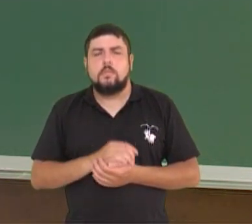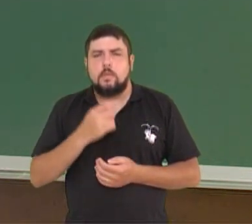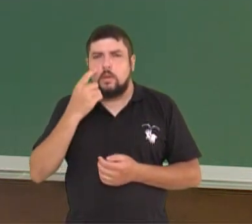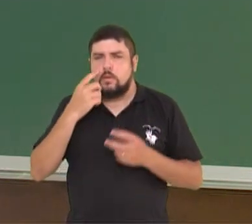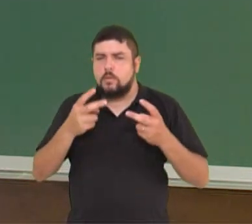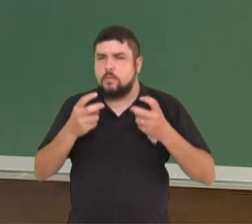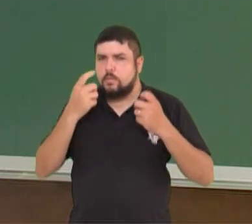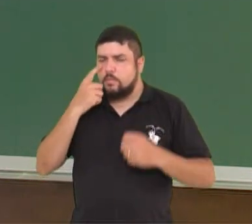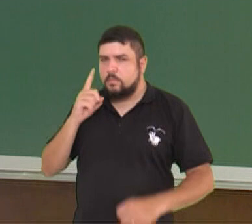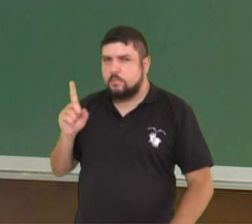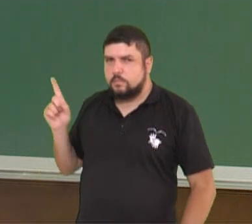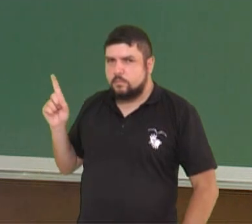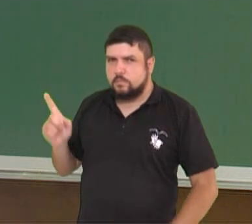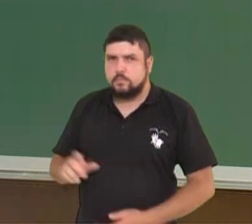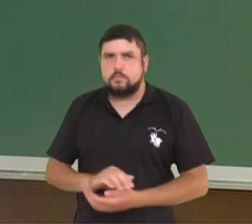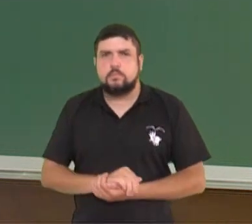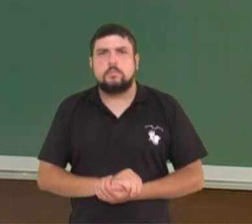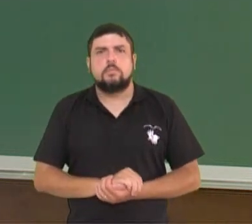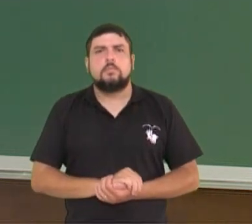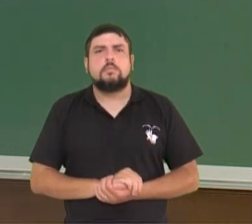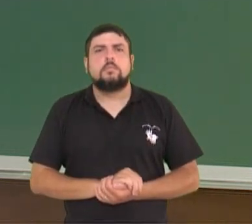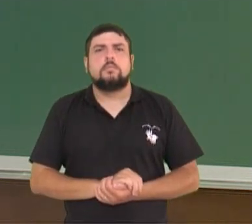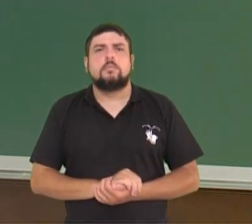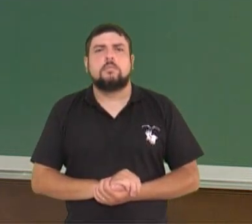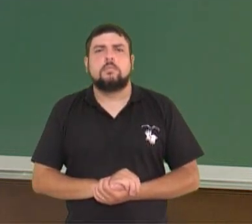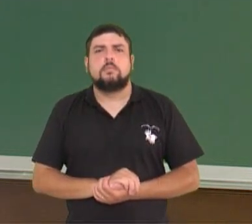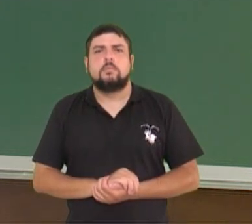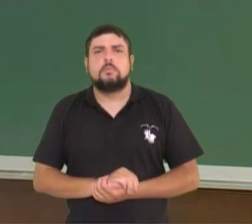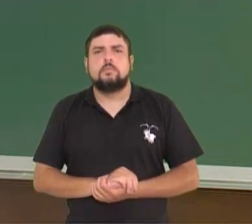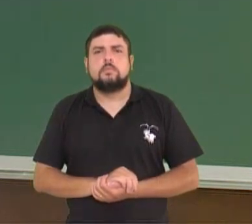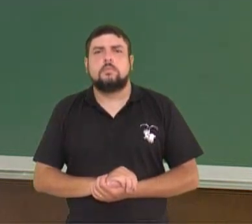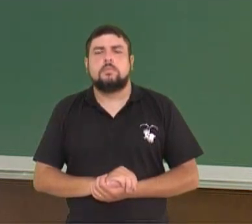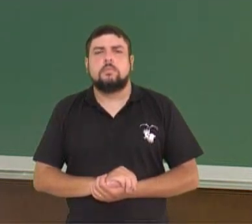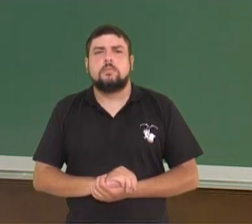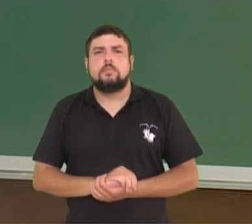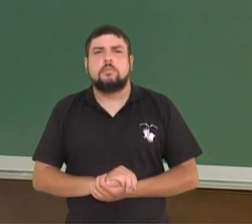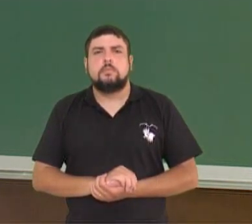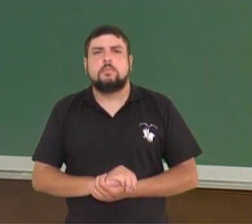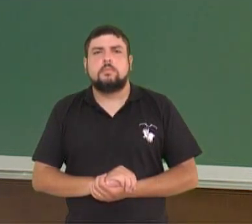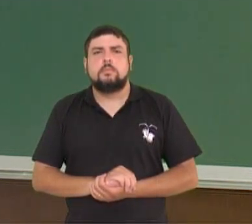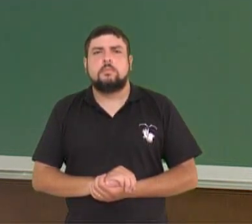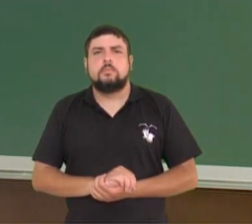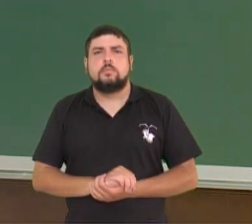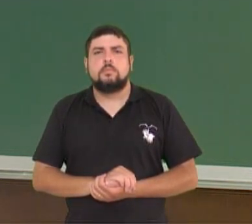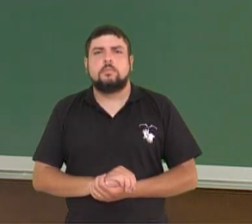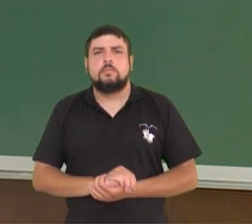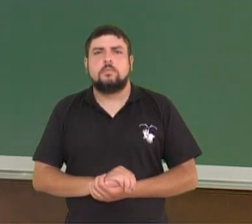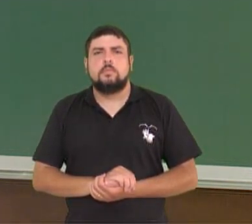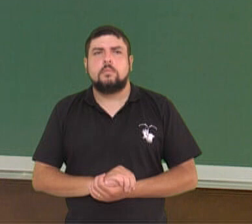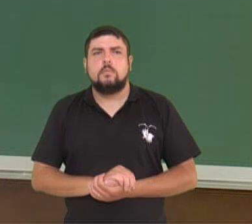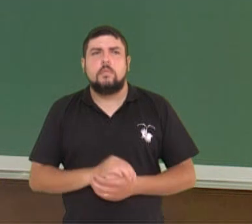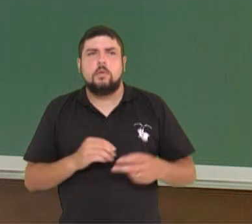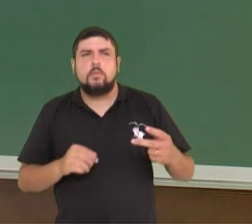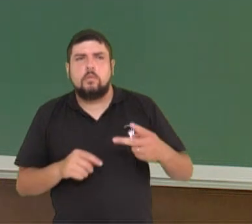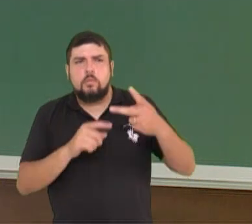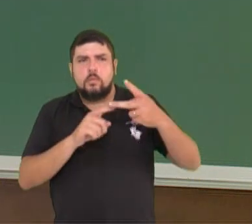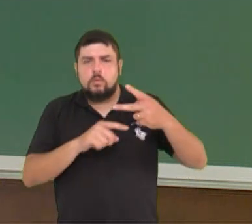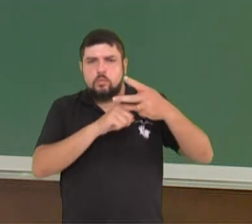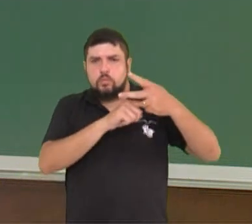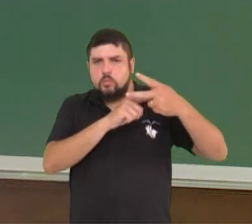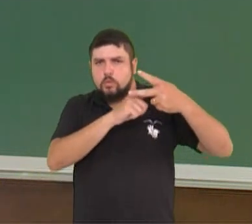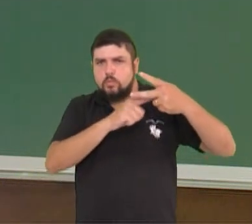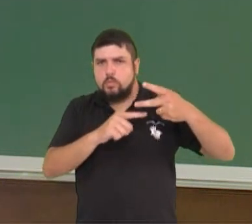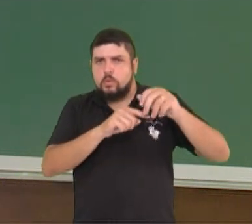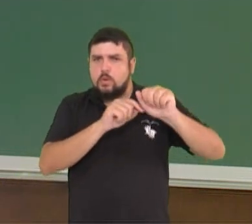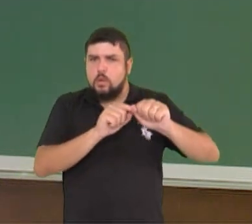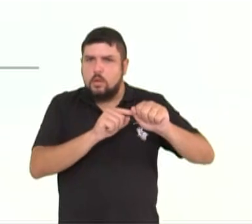x é maior ou igual a A, ou seja, inclui o A, e menor que B, não inclui o B, tá?